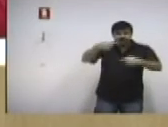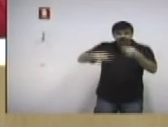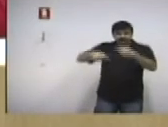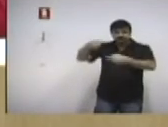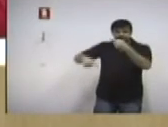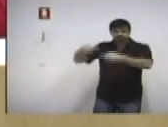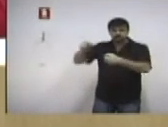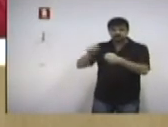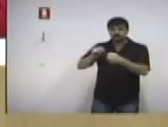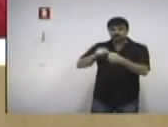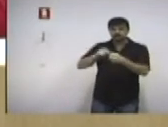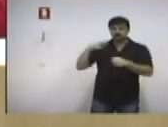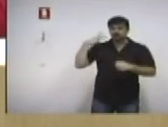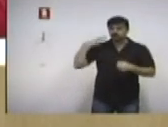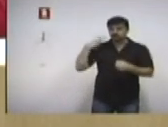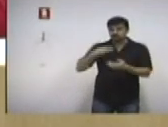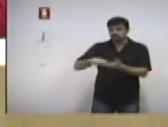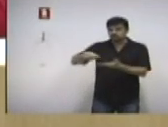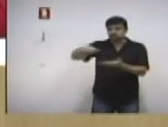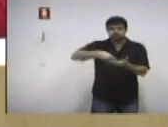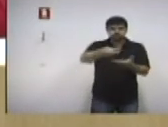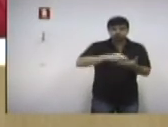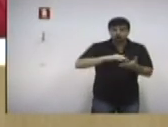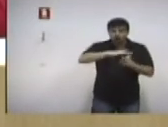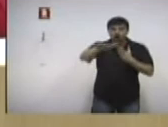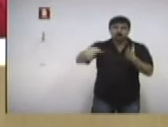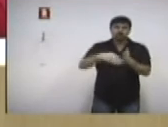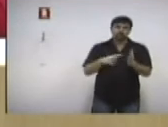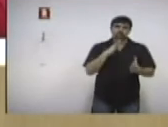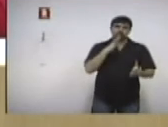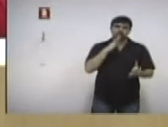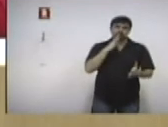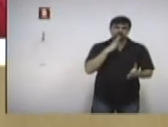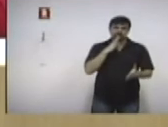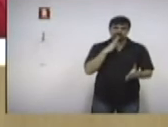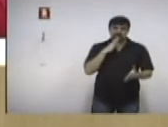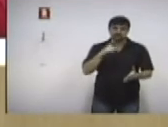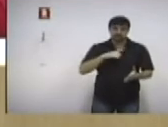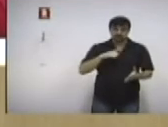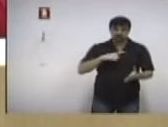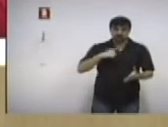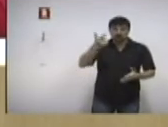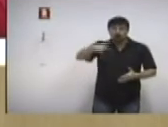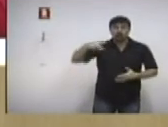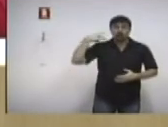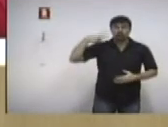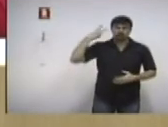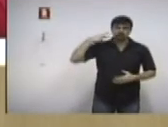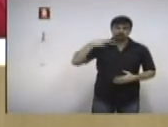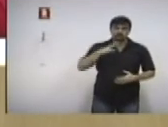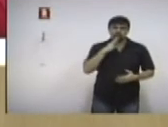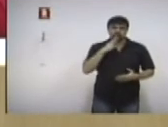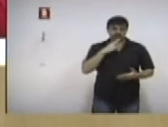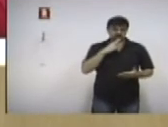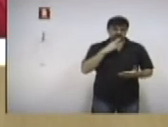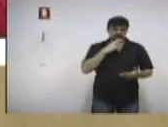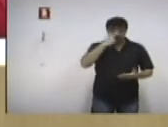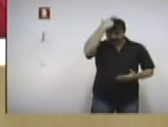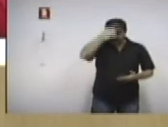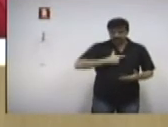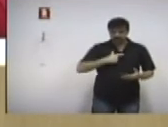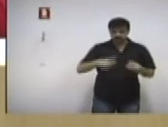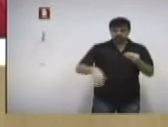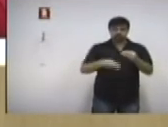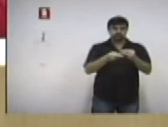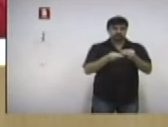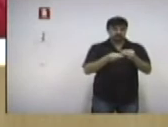foram passadas para todos os vereadores inclusive foi lido na pauta e outros vereadores as emendas não São